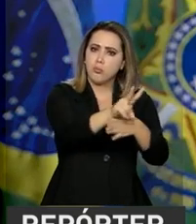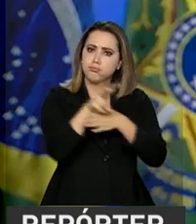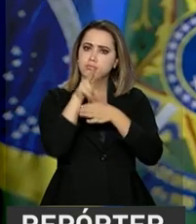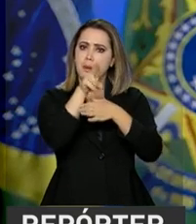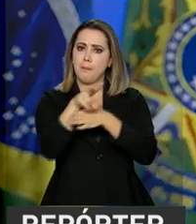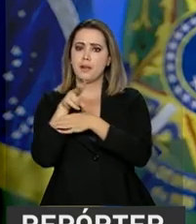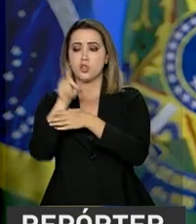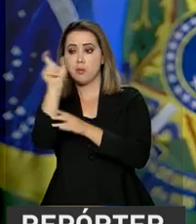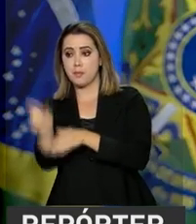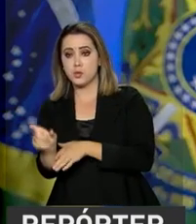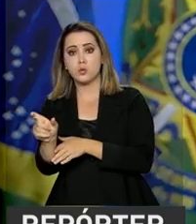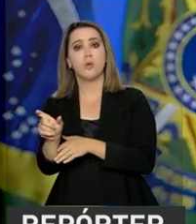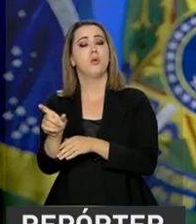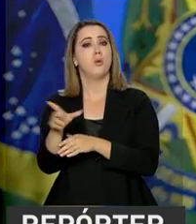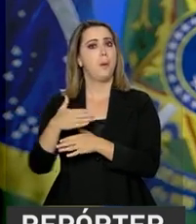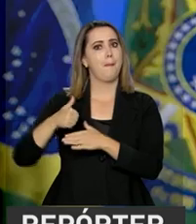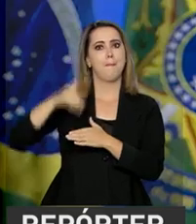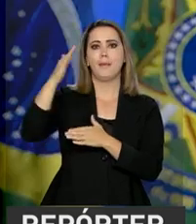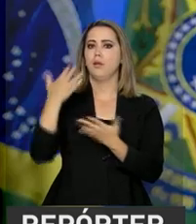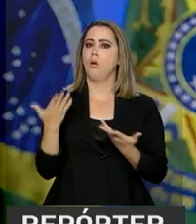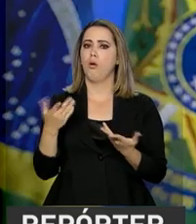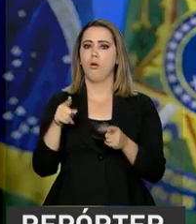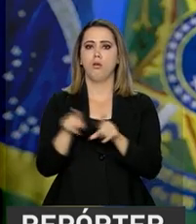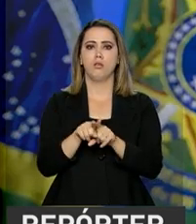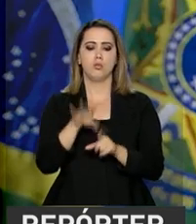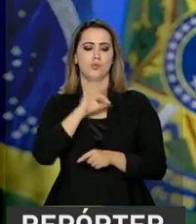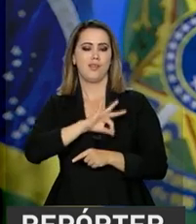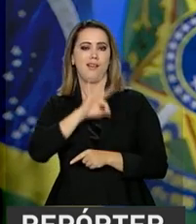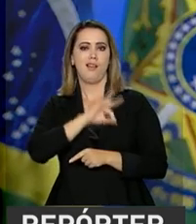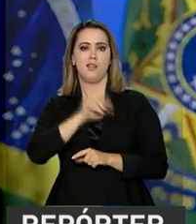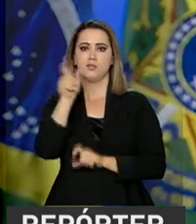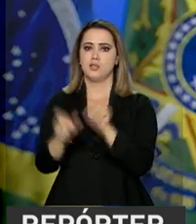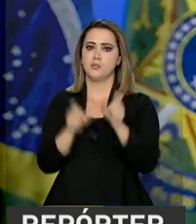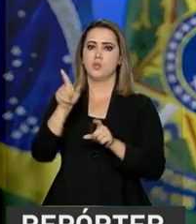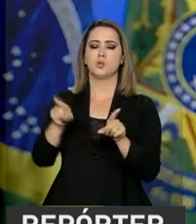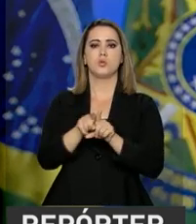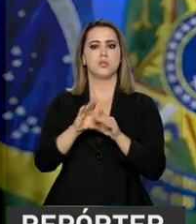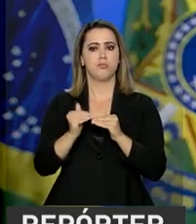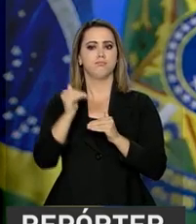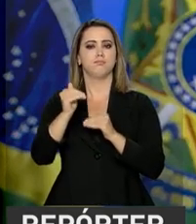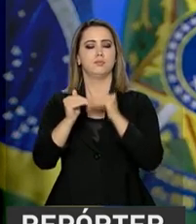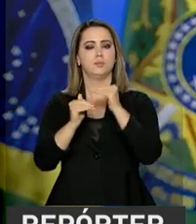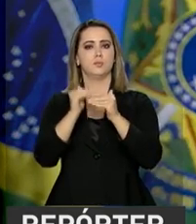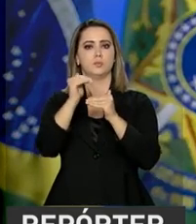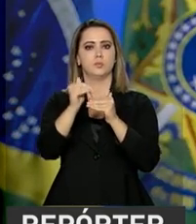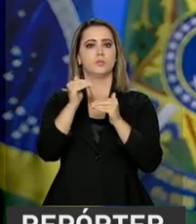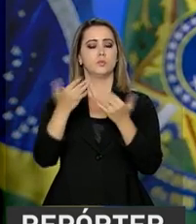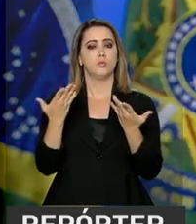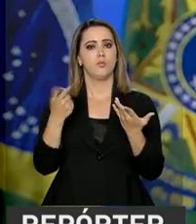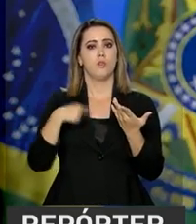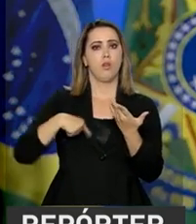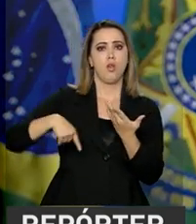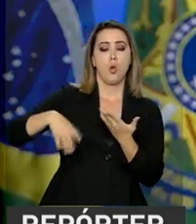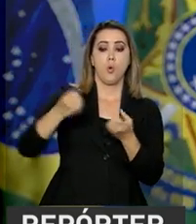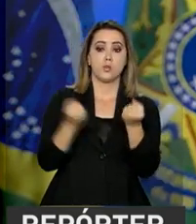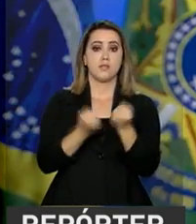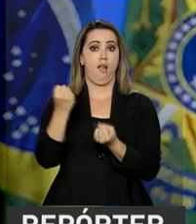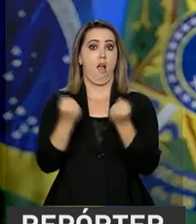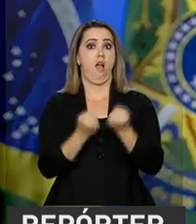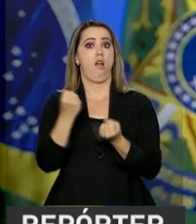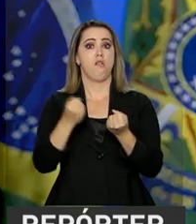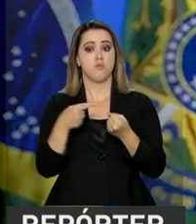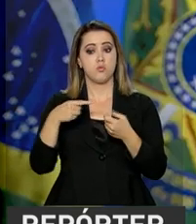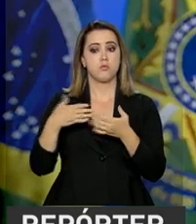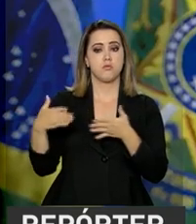física só aumenta a renda média do Trabalhador vem subindo o fluxo de veículos pesados